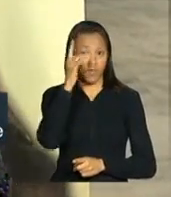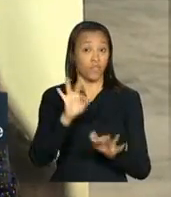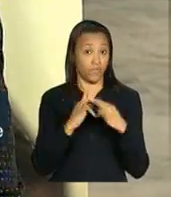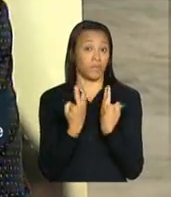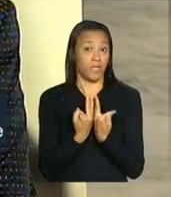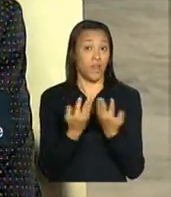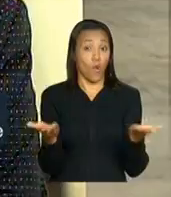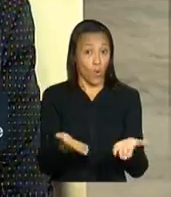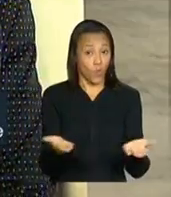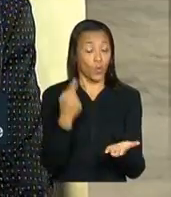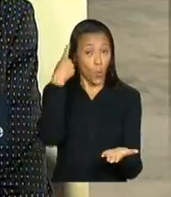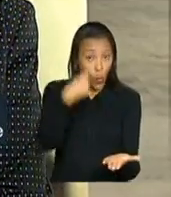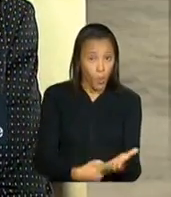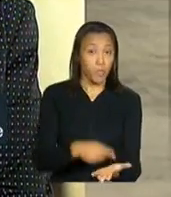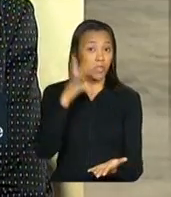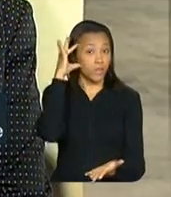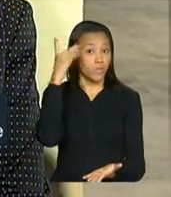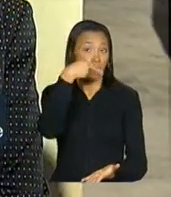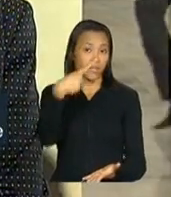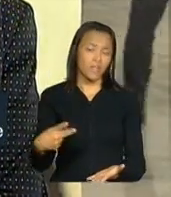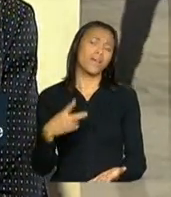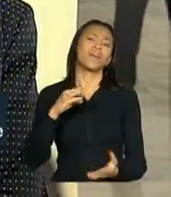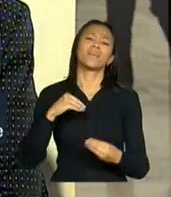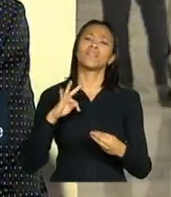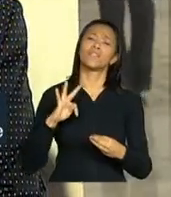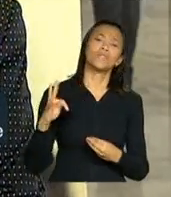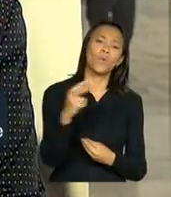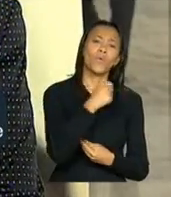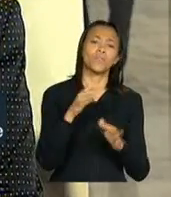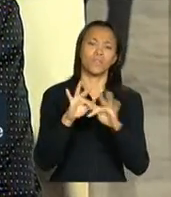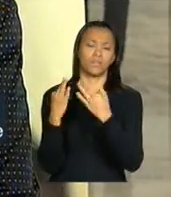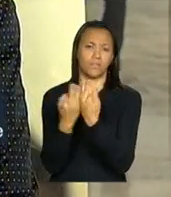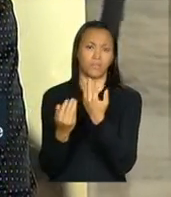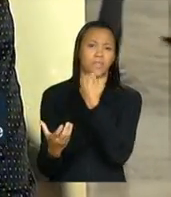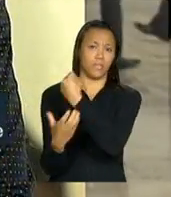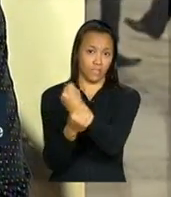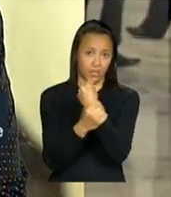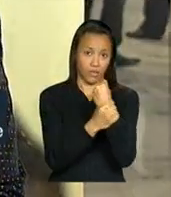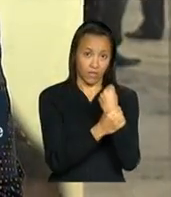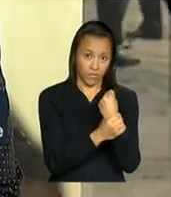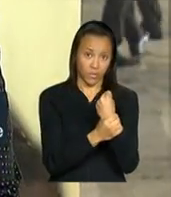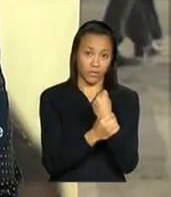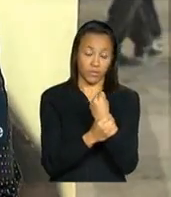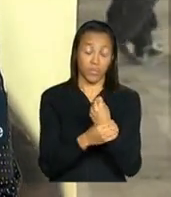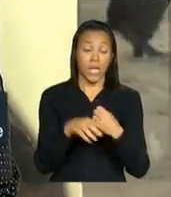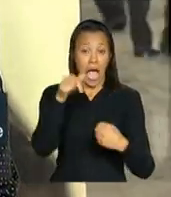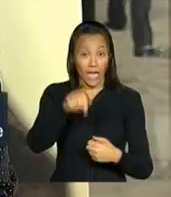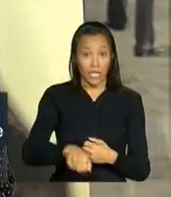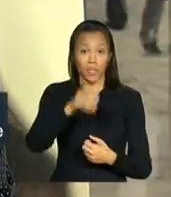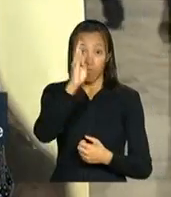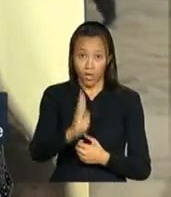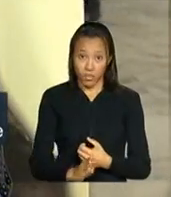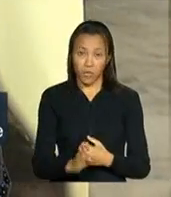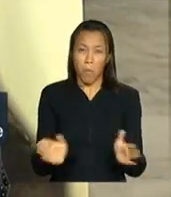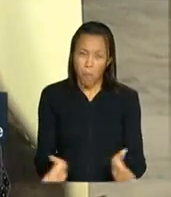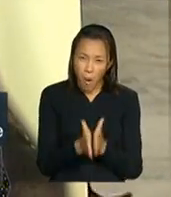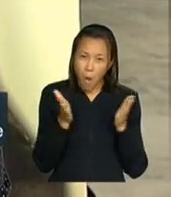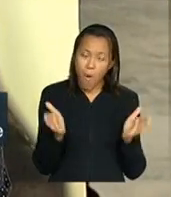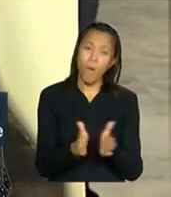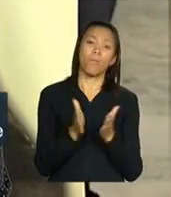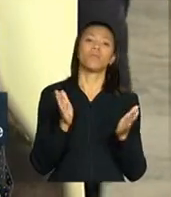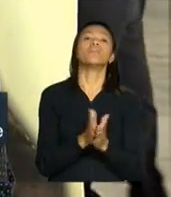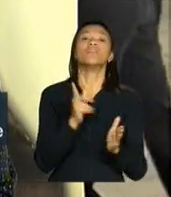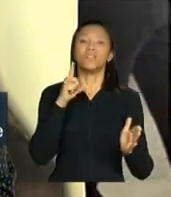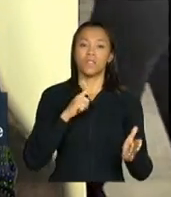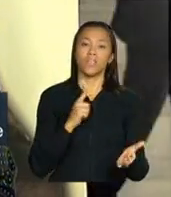presidenta é garantir que todas as pessoas extremamente pobres no Brasil eh estejam no